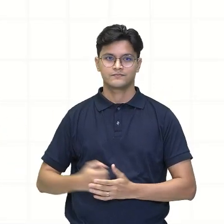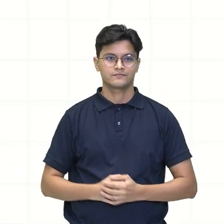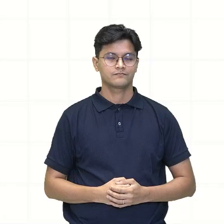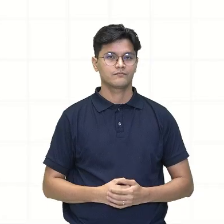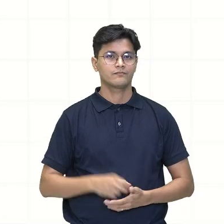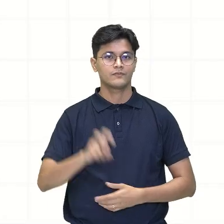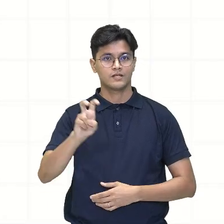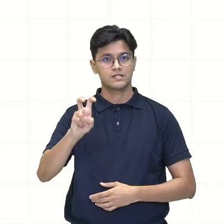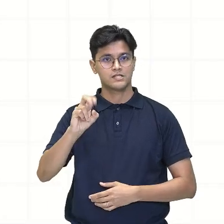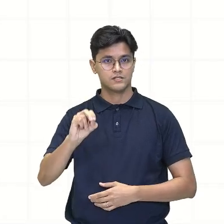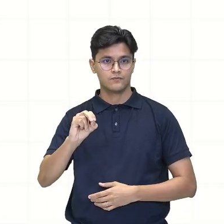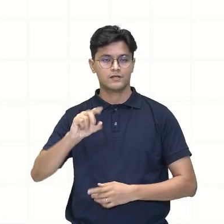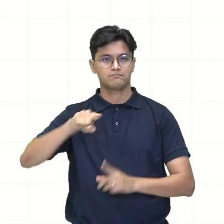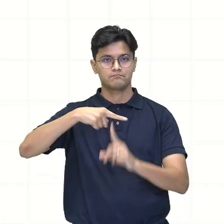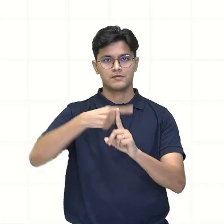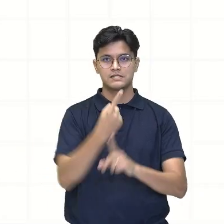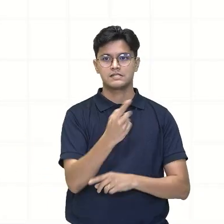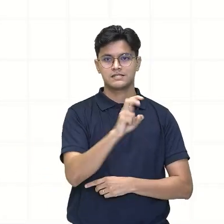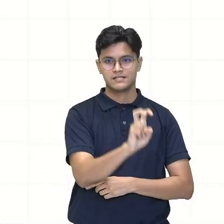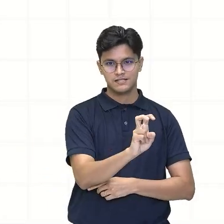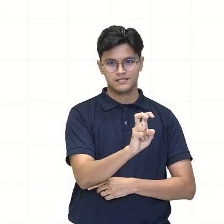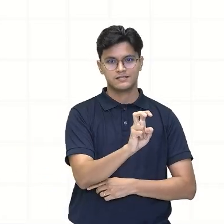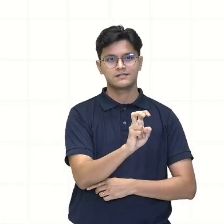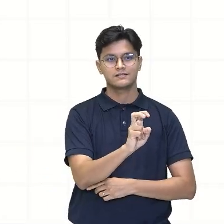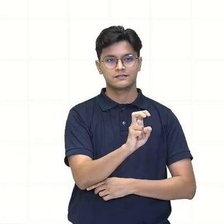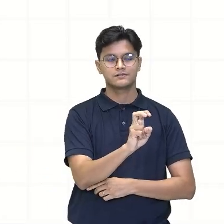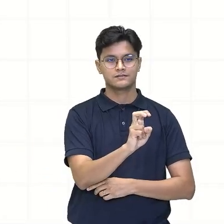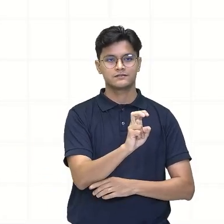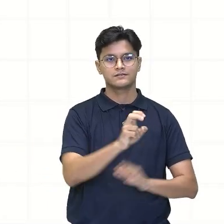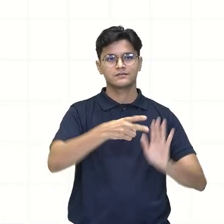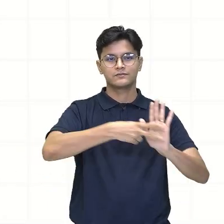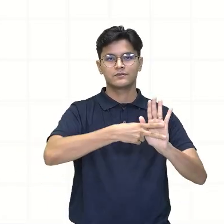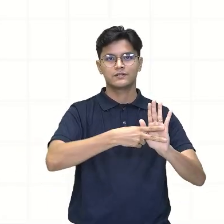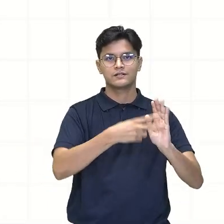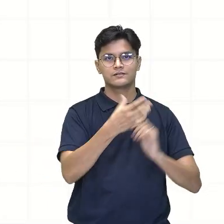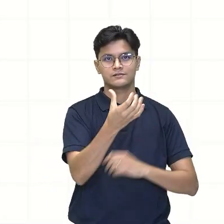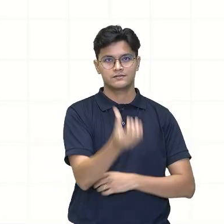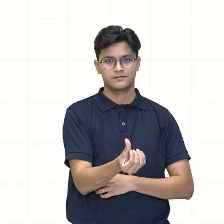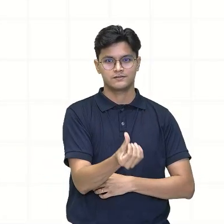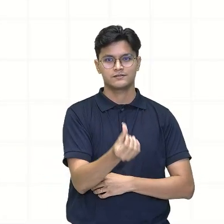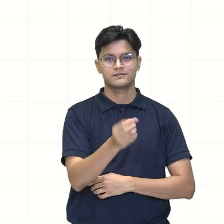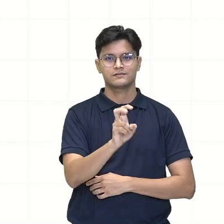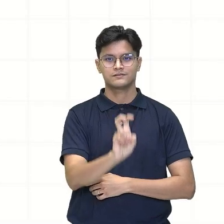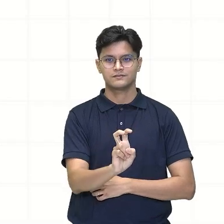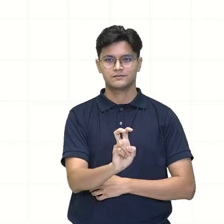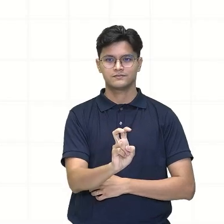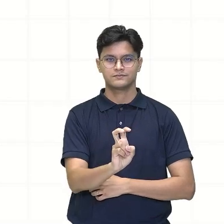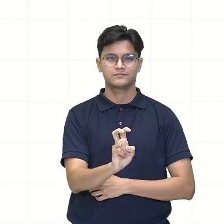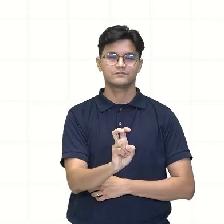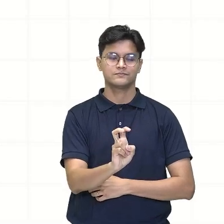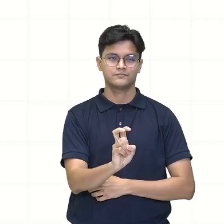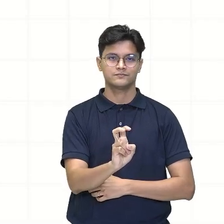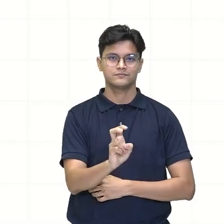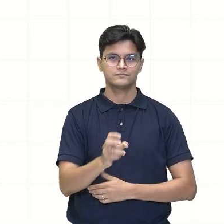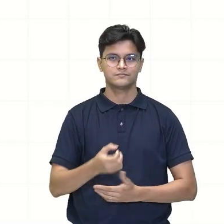aí, a gente só faz somar normalmente 50 mais 15, que é igual a 65. Então, quando a gente